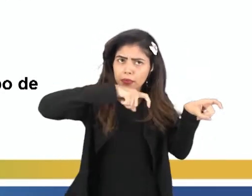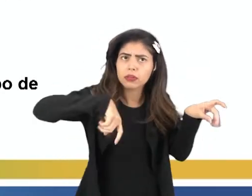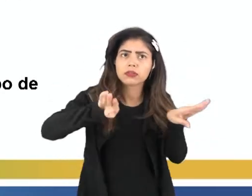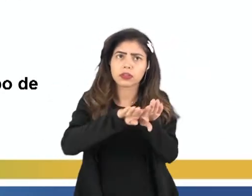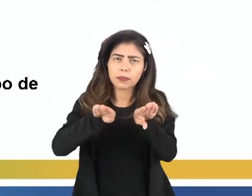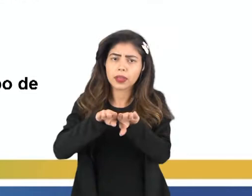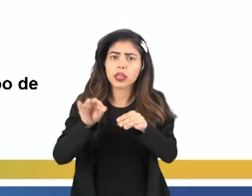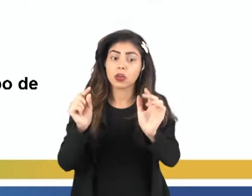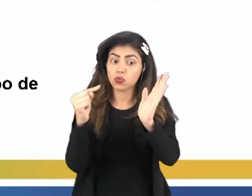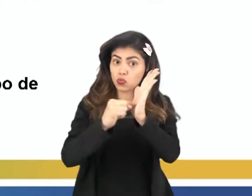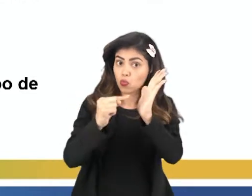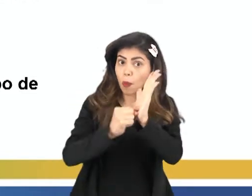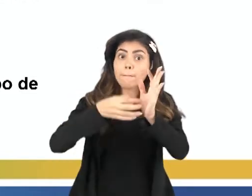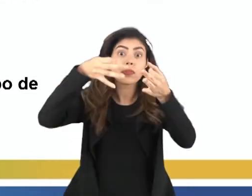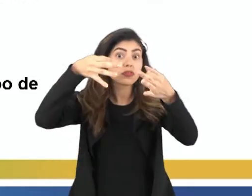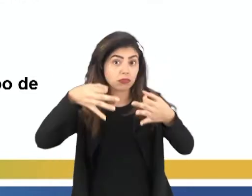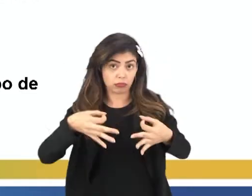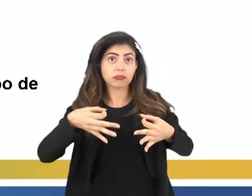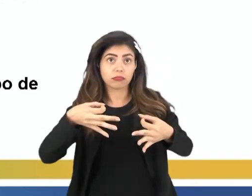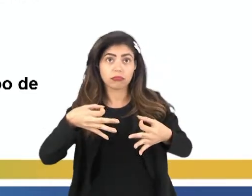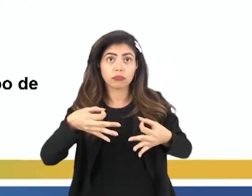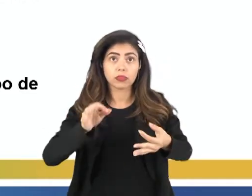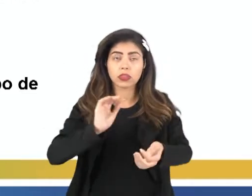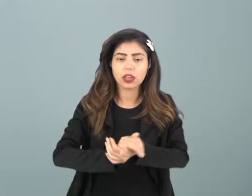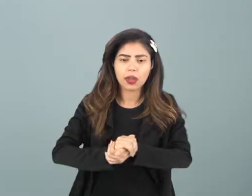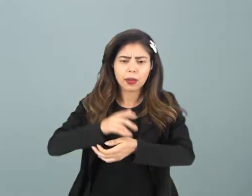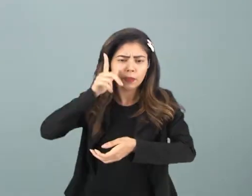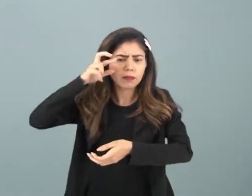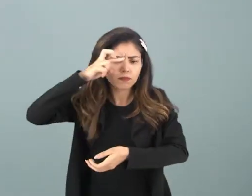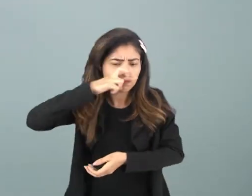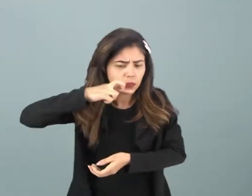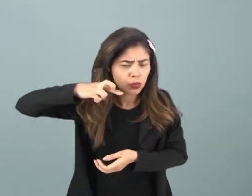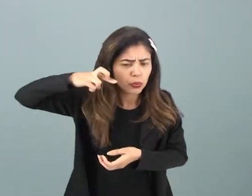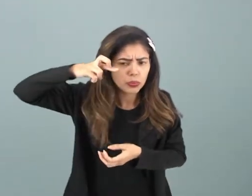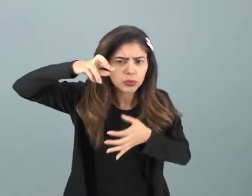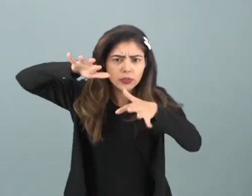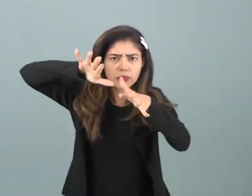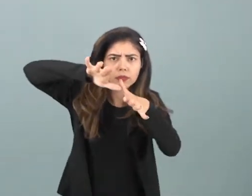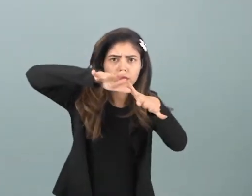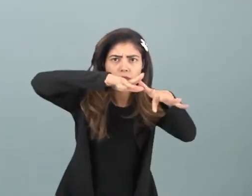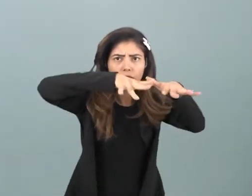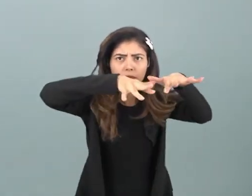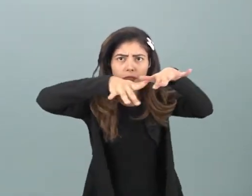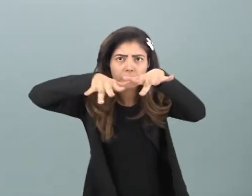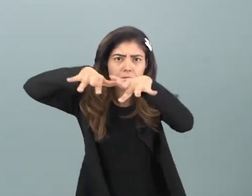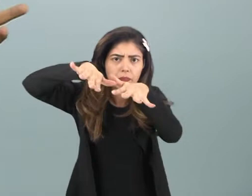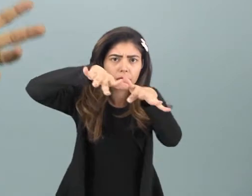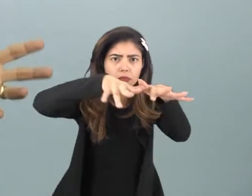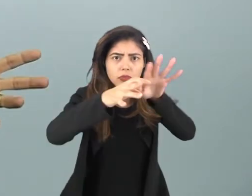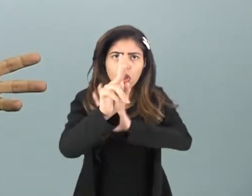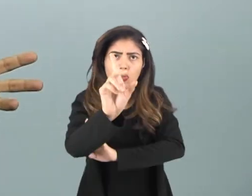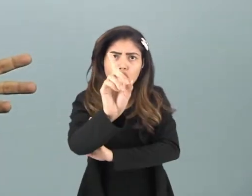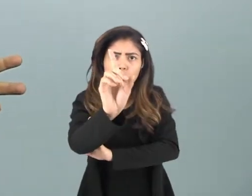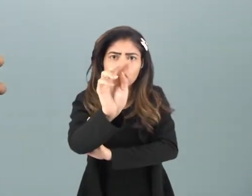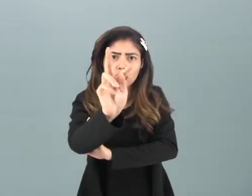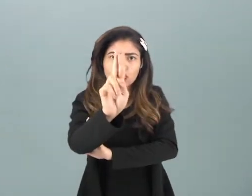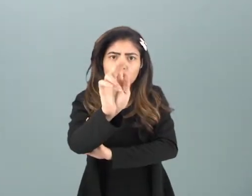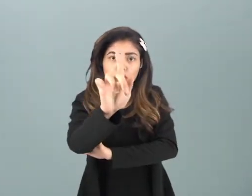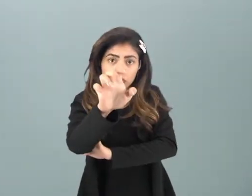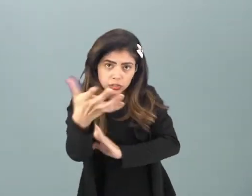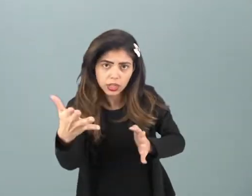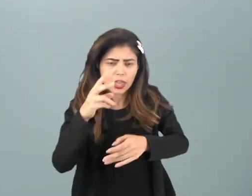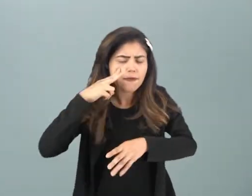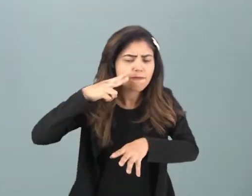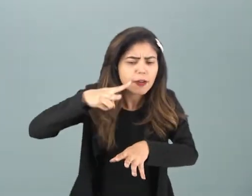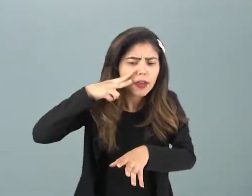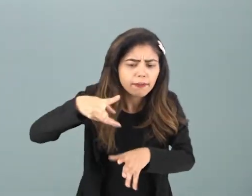medida certa. Ou seja, um drone faz o monitoramento de área, identifica onde estão as pragas e ao